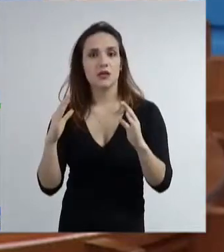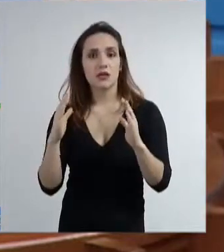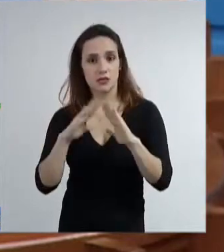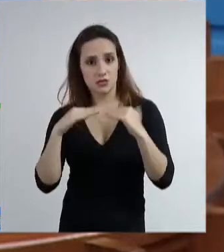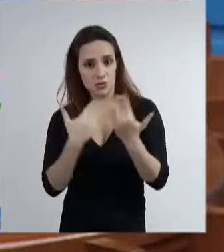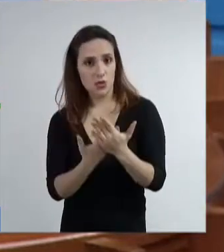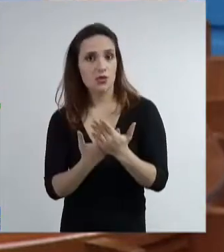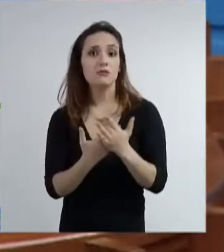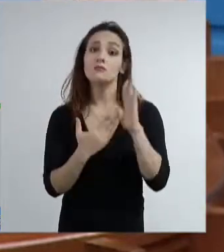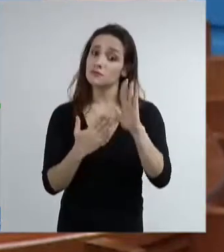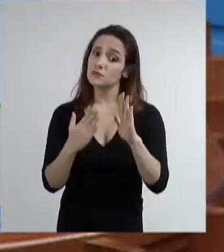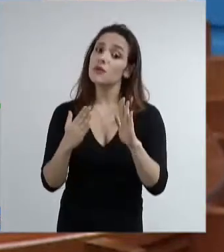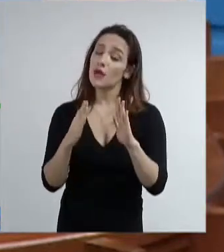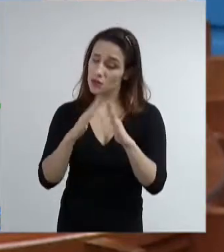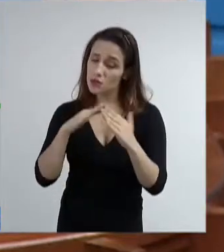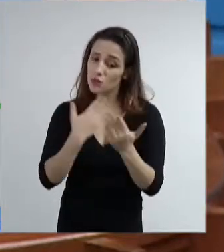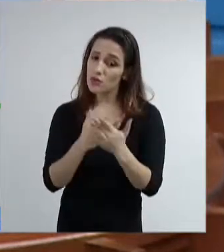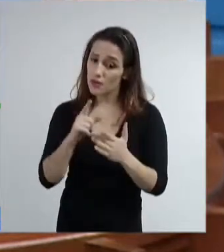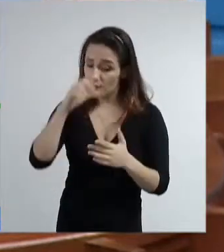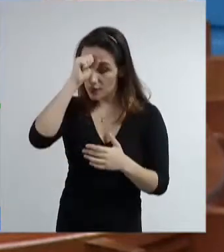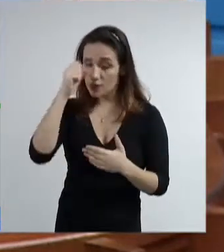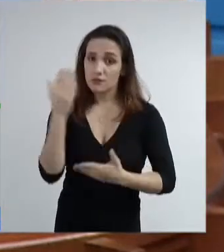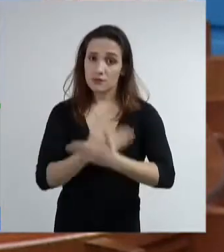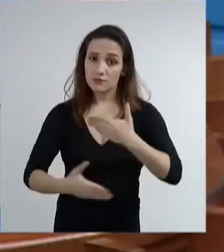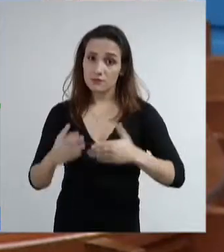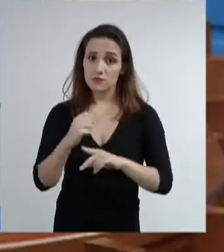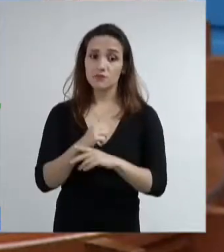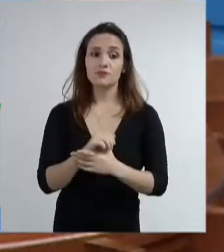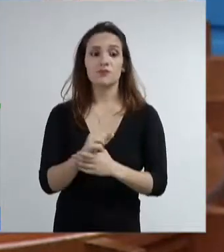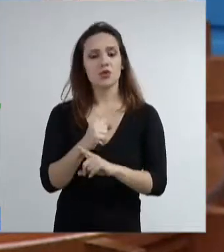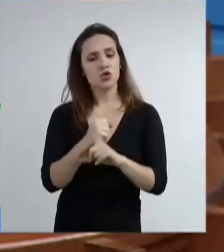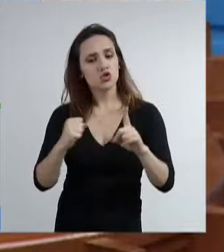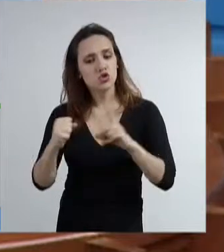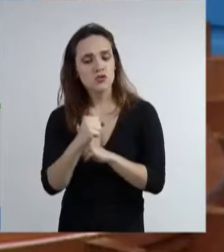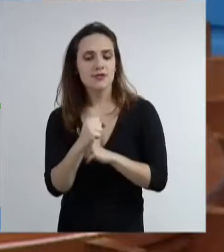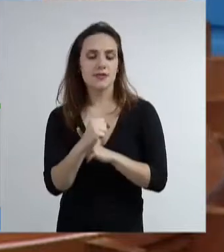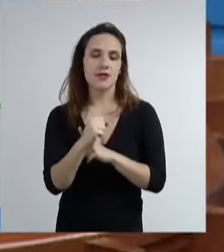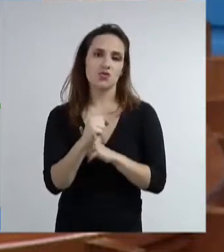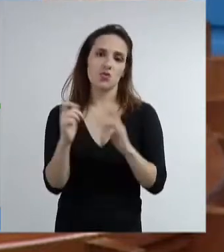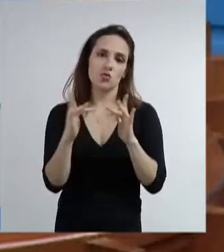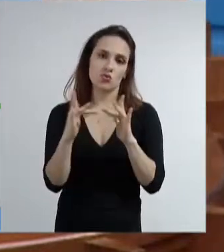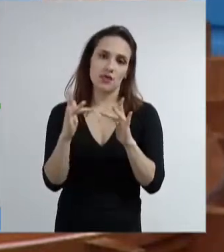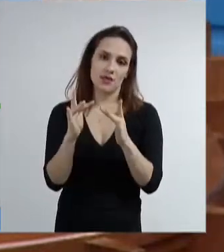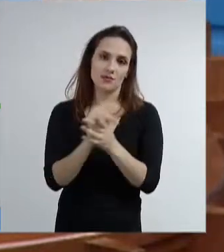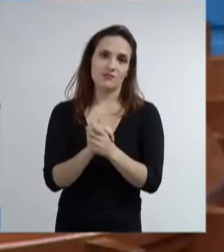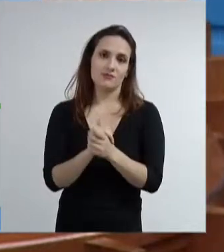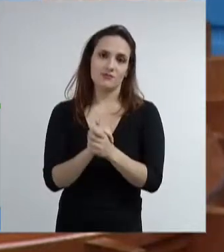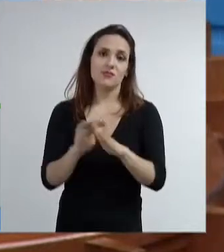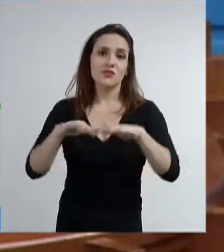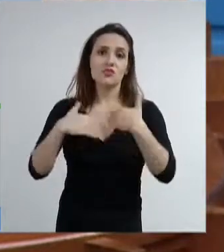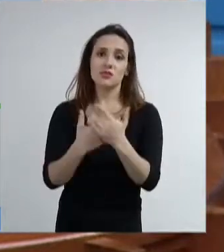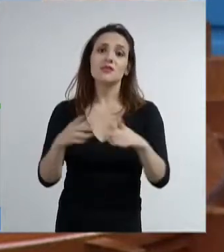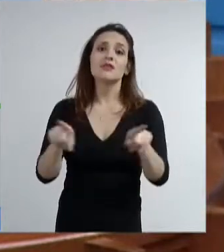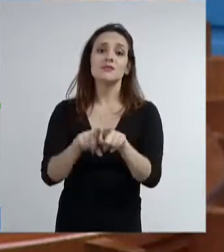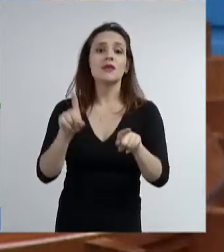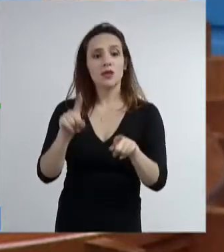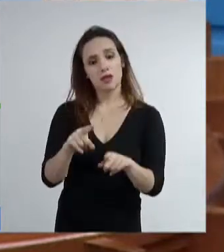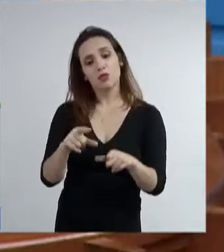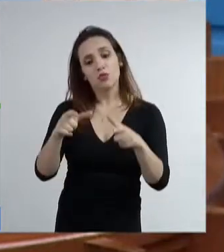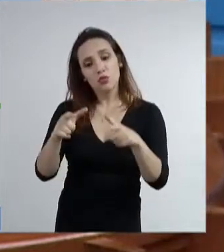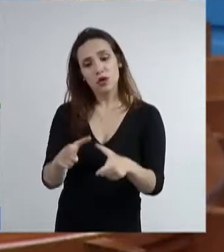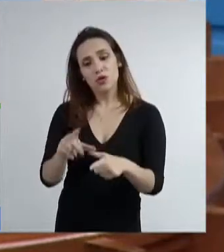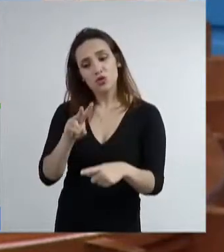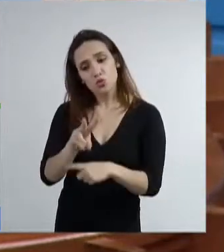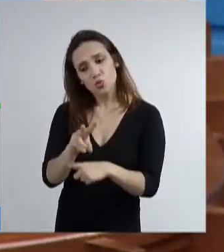a escola também é um lugar para isso. E se a escola é para sociabilizar, então a escola também é um lugar de cuidar